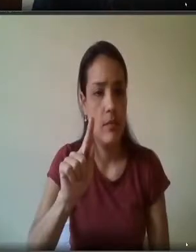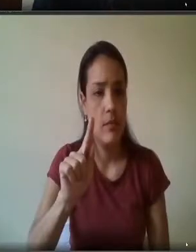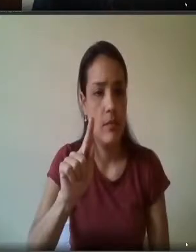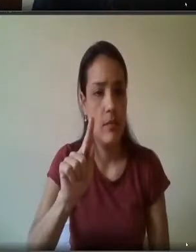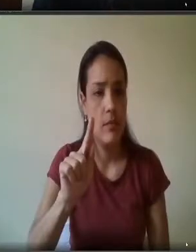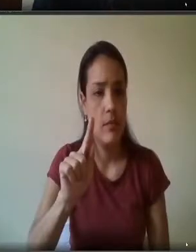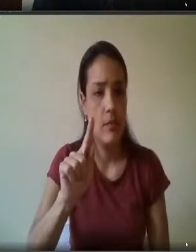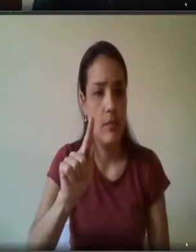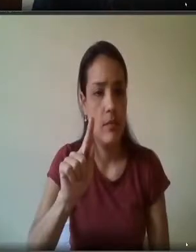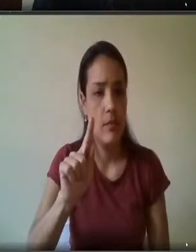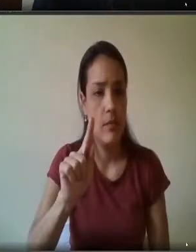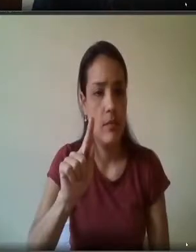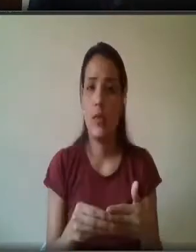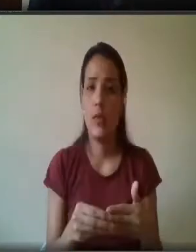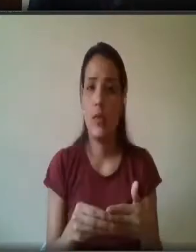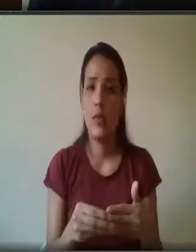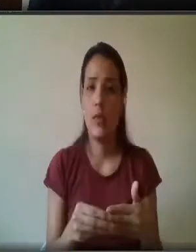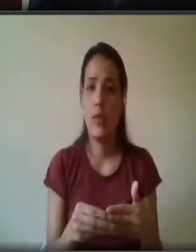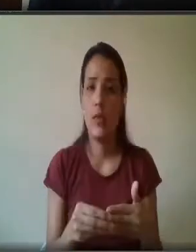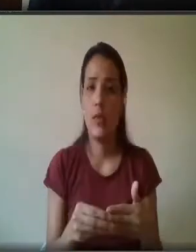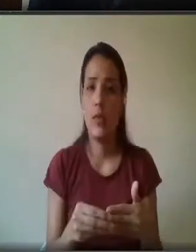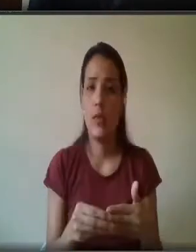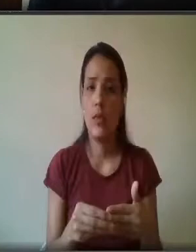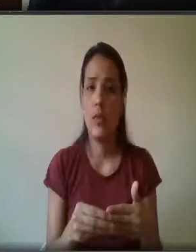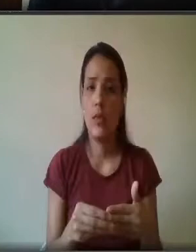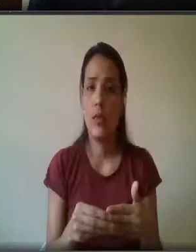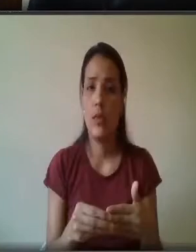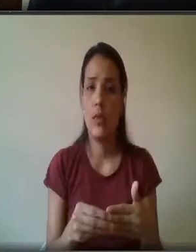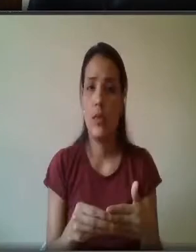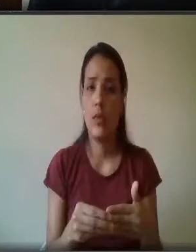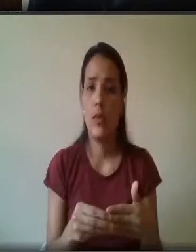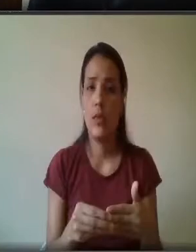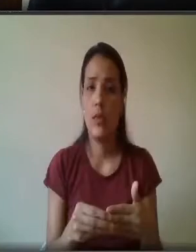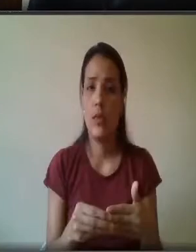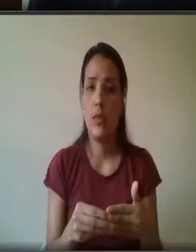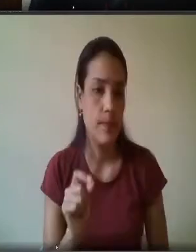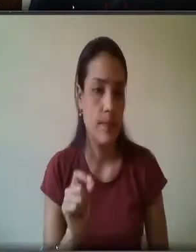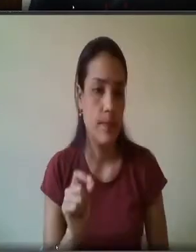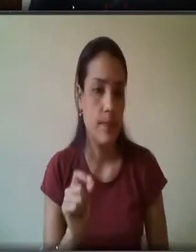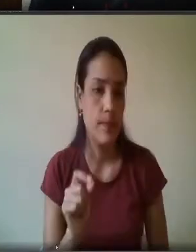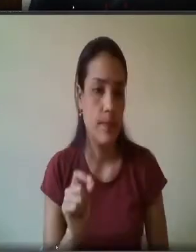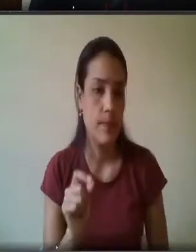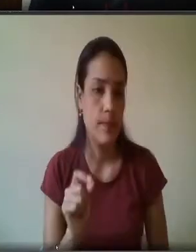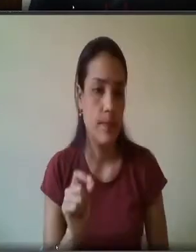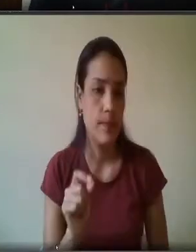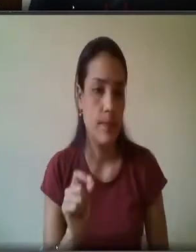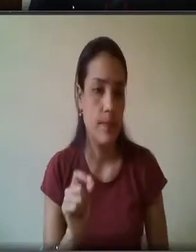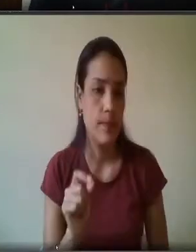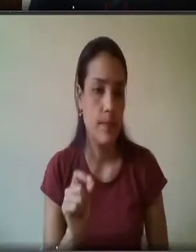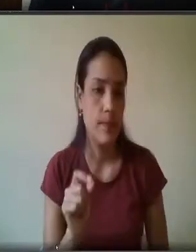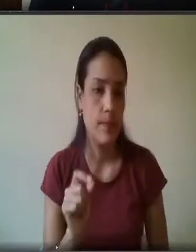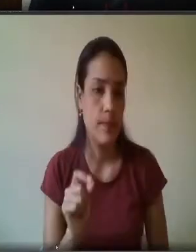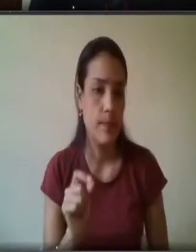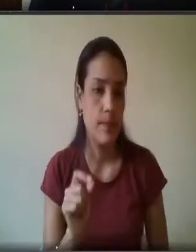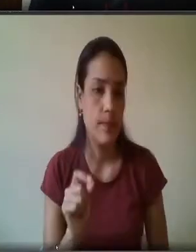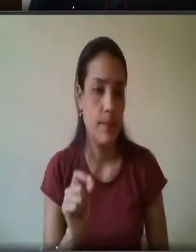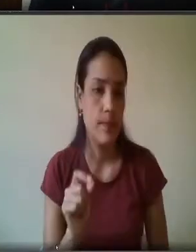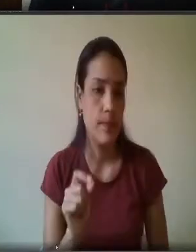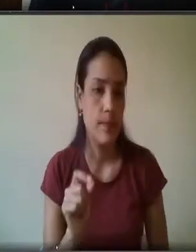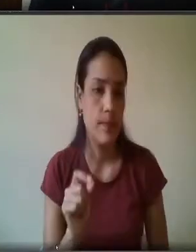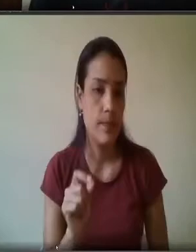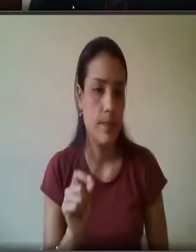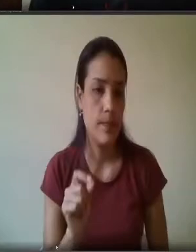nós vamos agregar valor, que são alguns minerais. Então, geralmente, formações antigas,